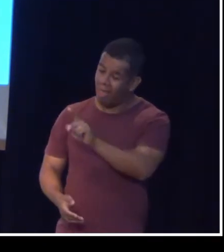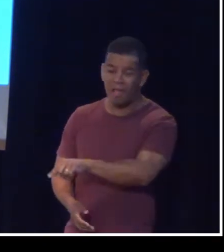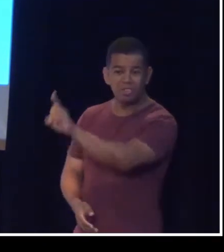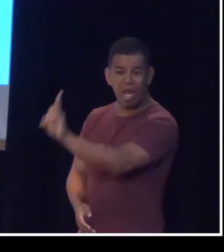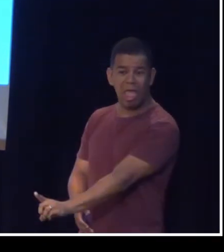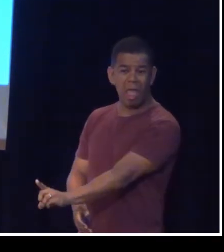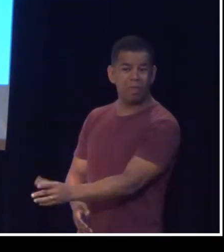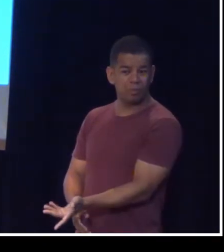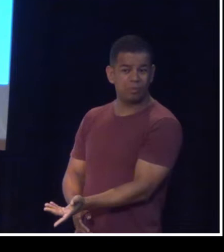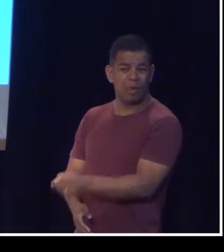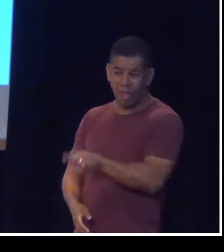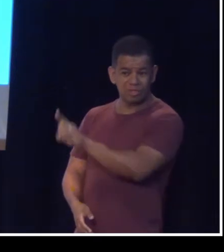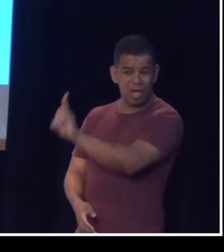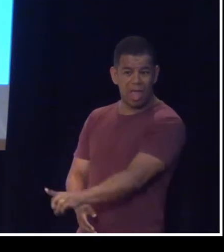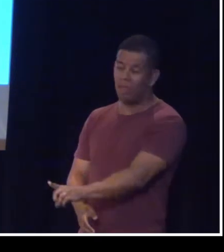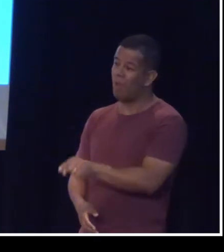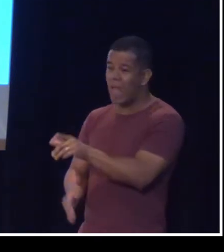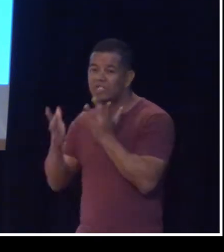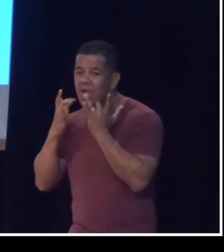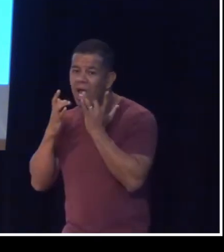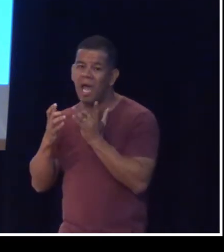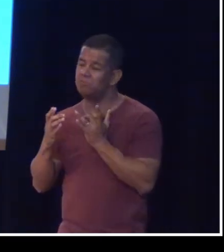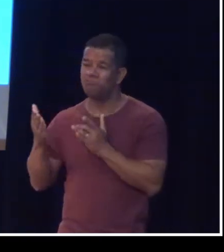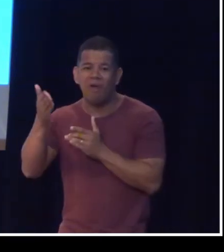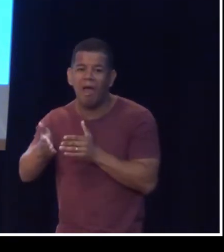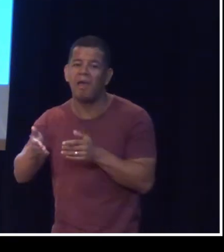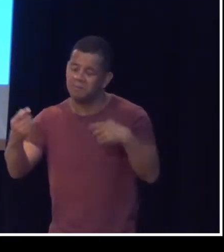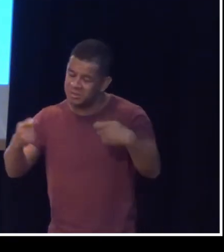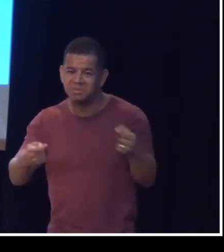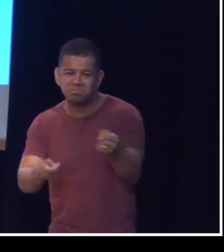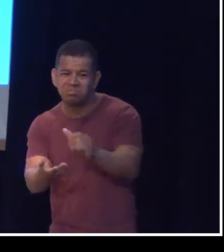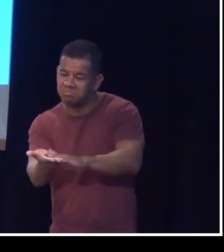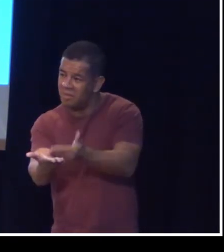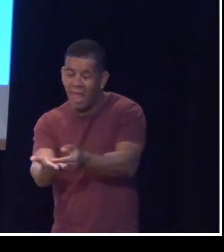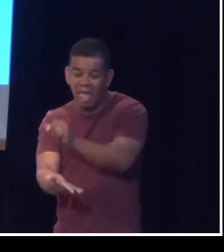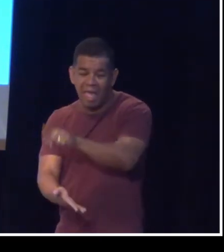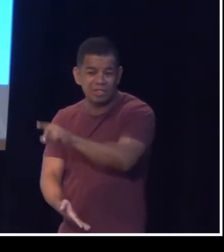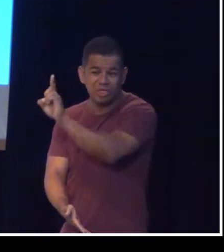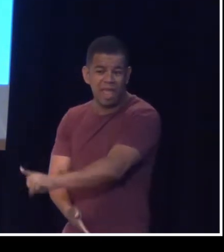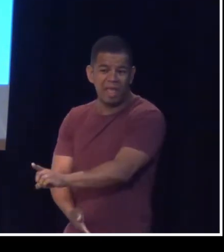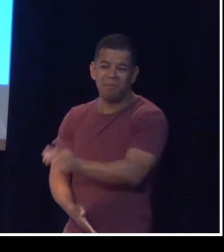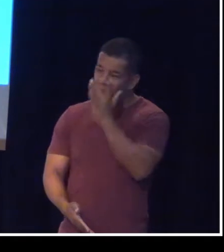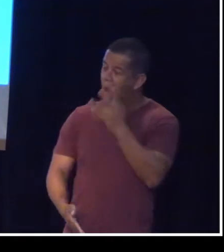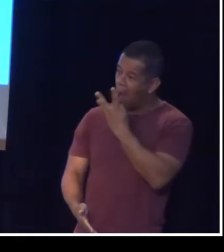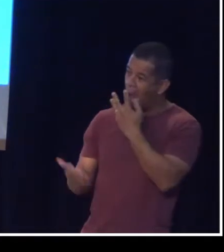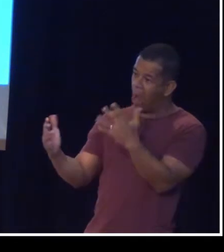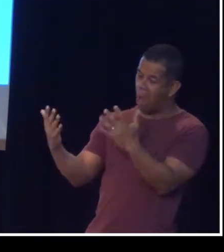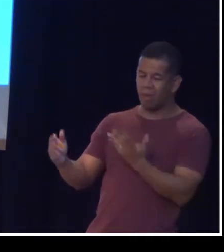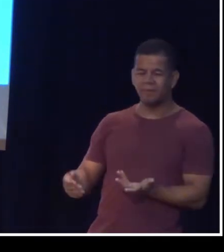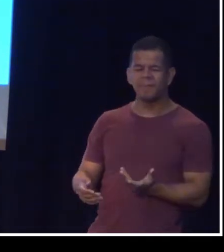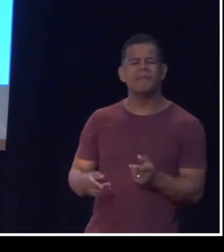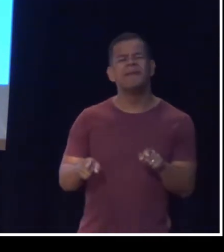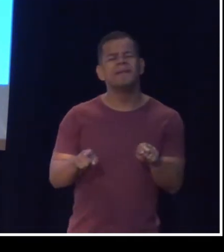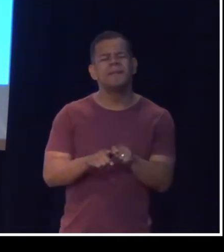de ir ao teatro a hora que ela quiser e bem entender. Então, eu acho sempre excepcional quando um aluno surdo, né, tira 10.